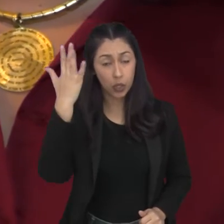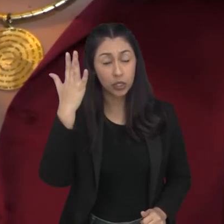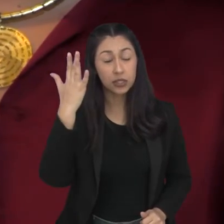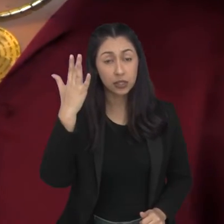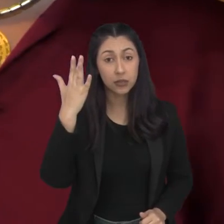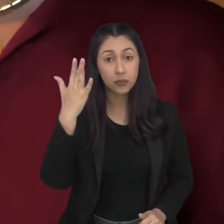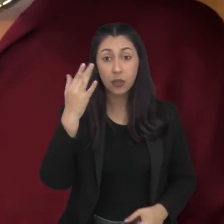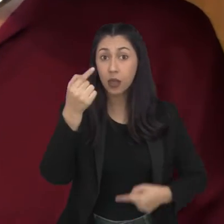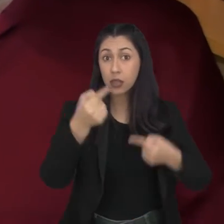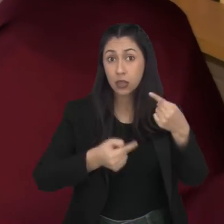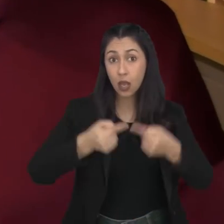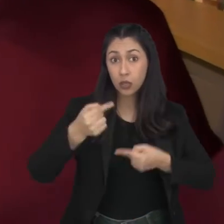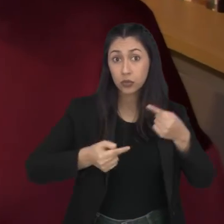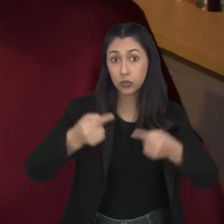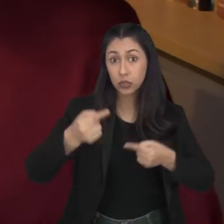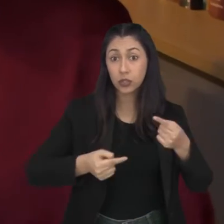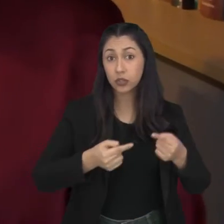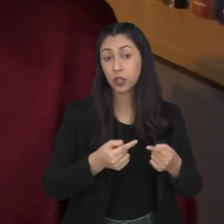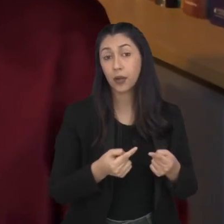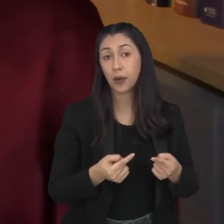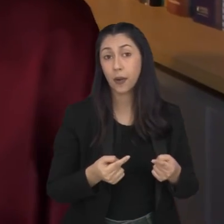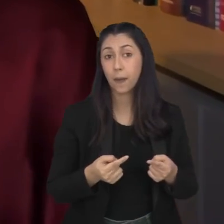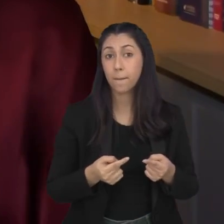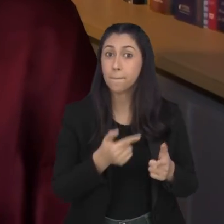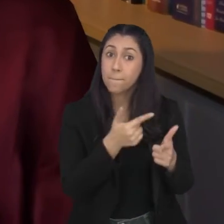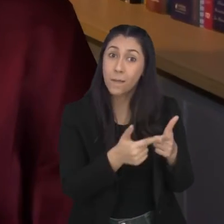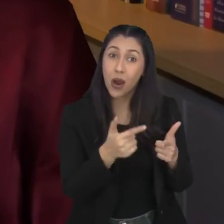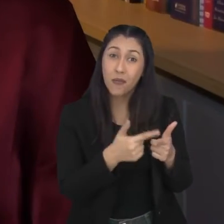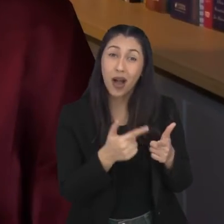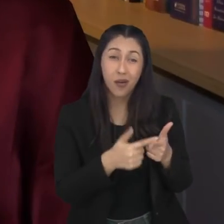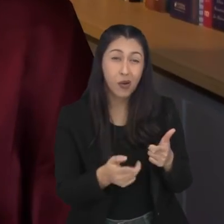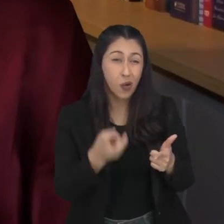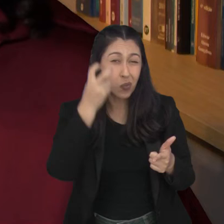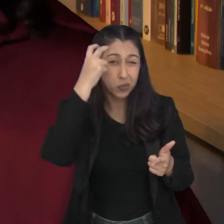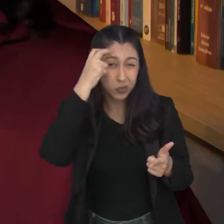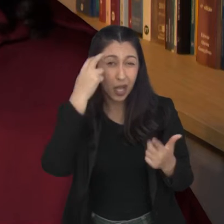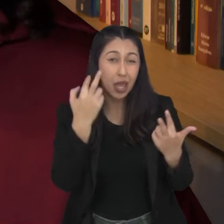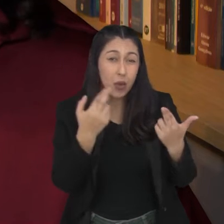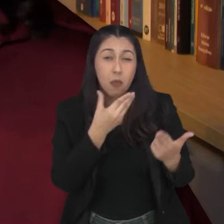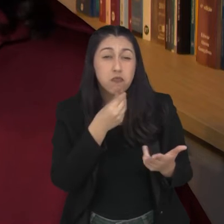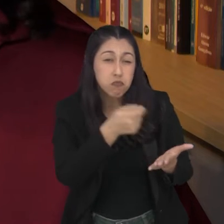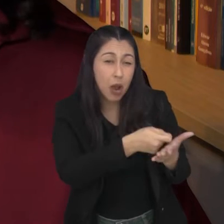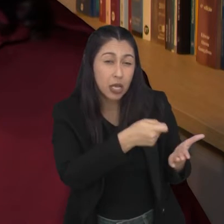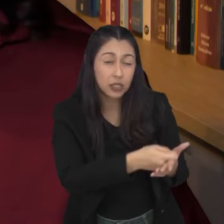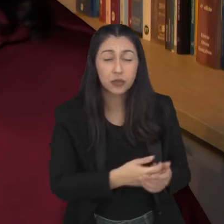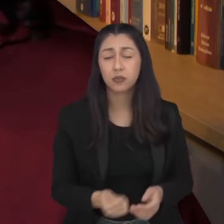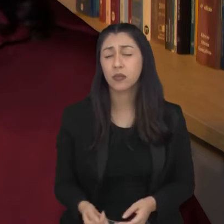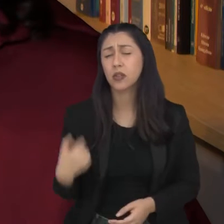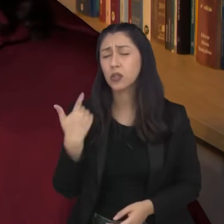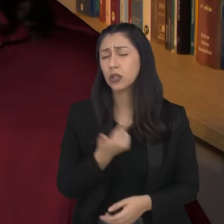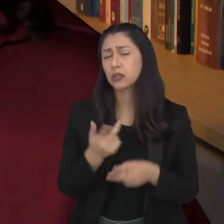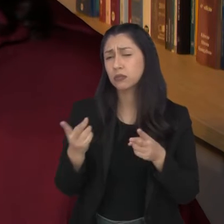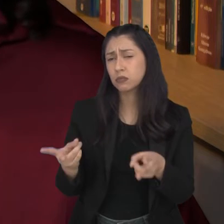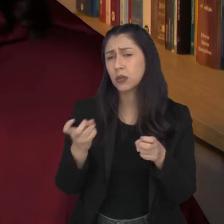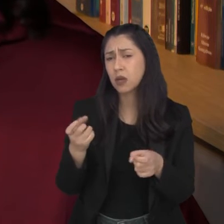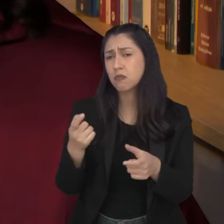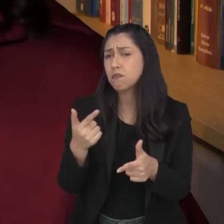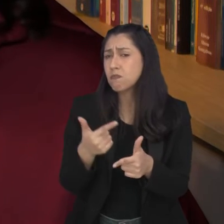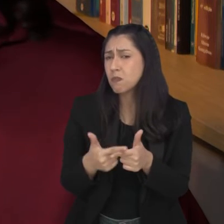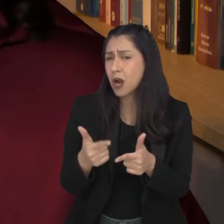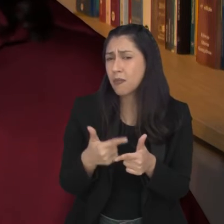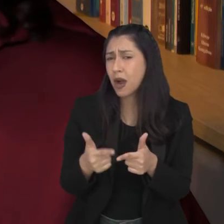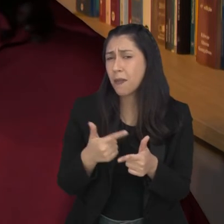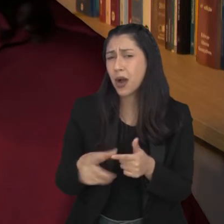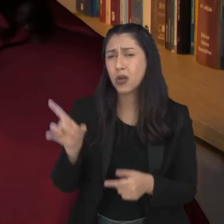longo prazo, a partir da discussão de problemas culturais, como o machismo. O problema que a gente